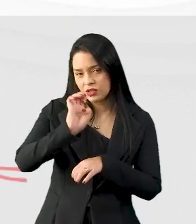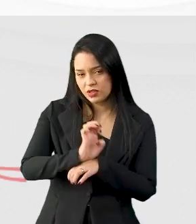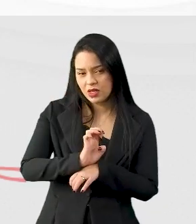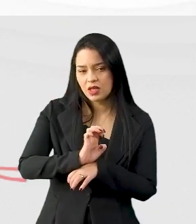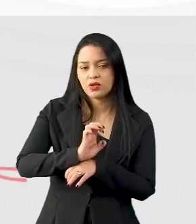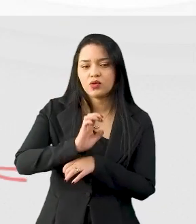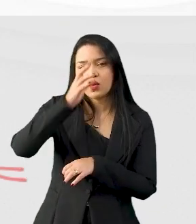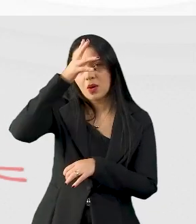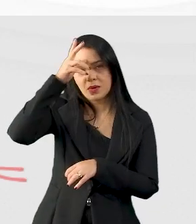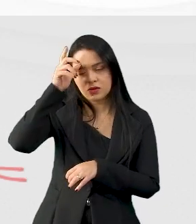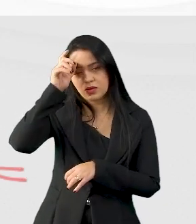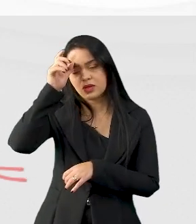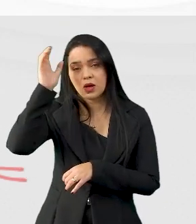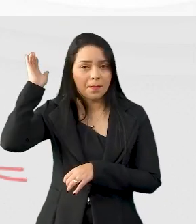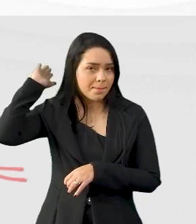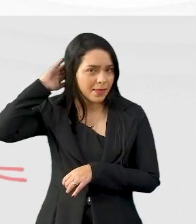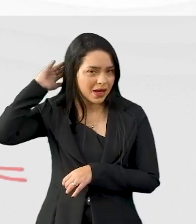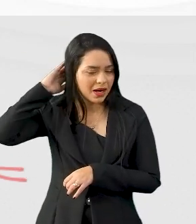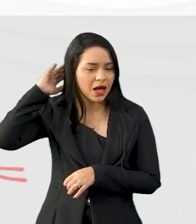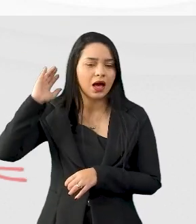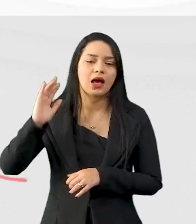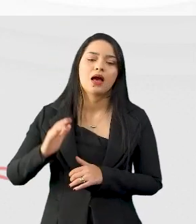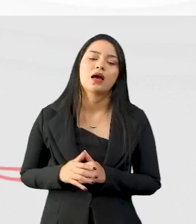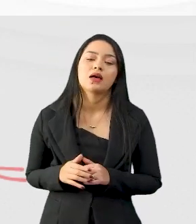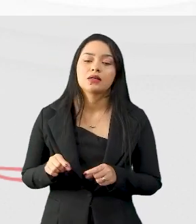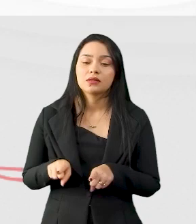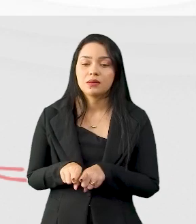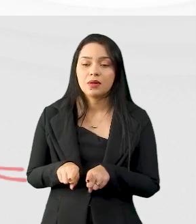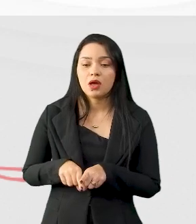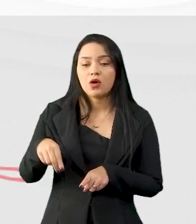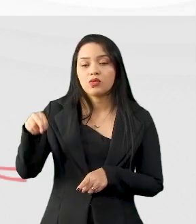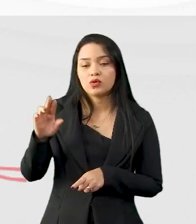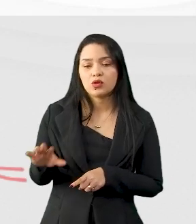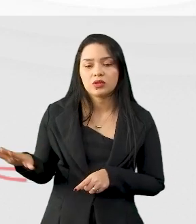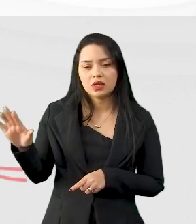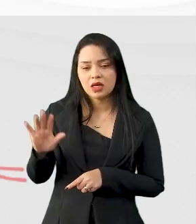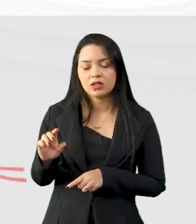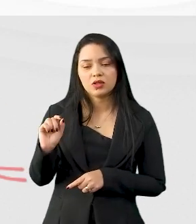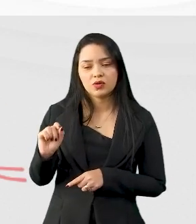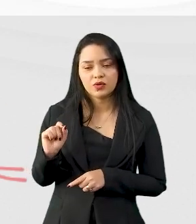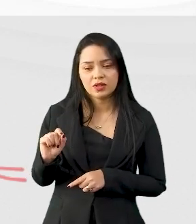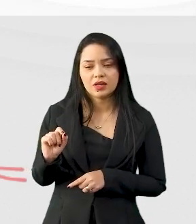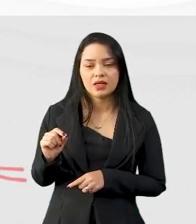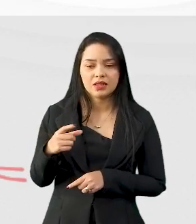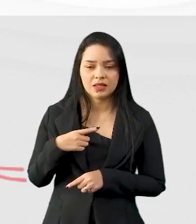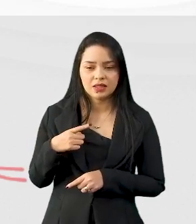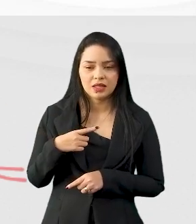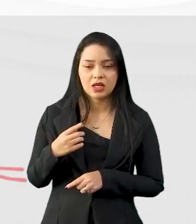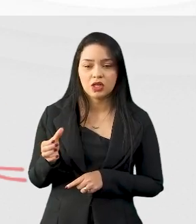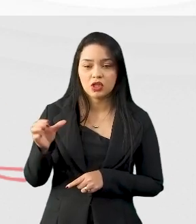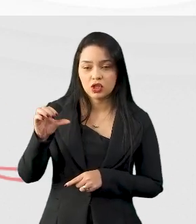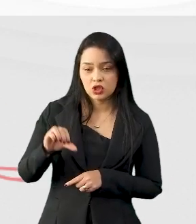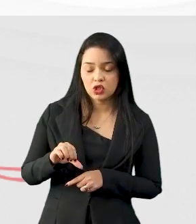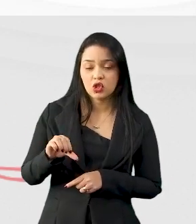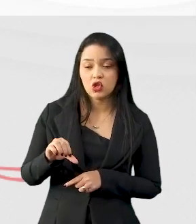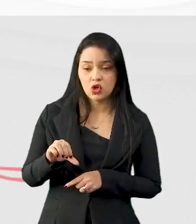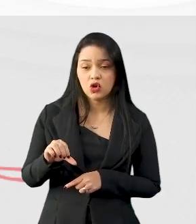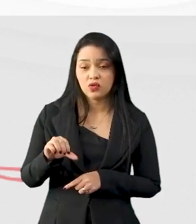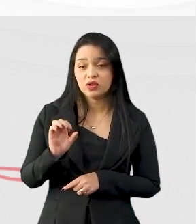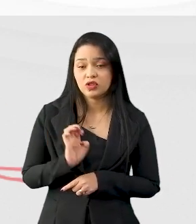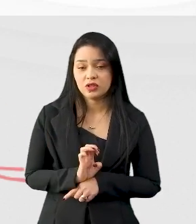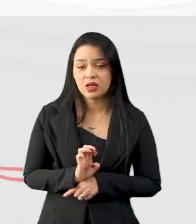tamanho territorial. Chamo também a atenção ao Nordeste, que é a região que concentra a maior quantidade de